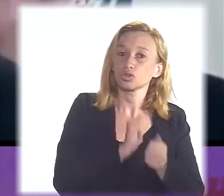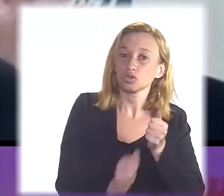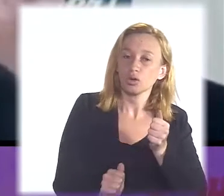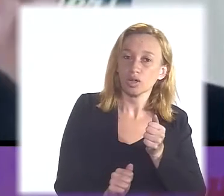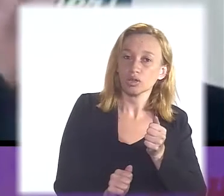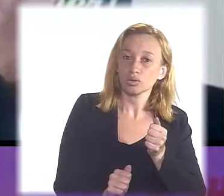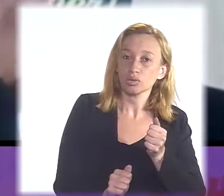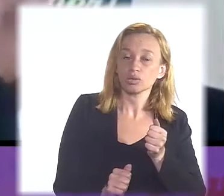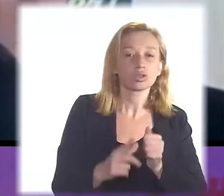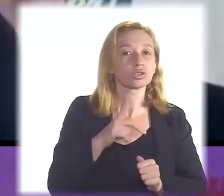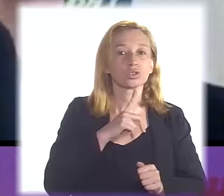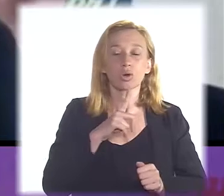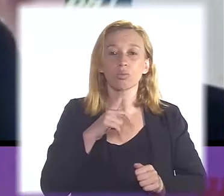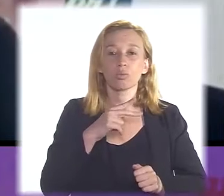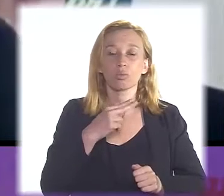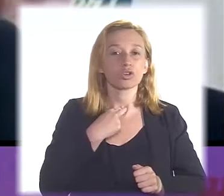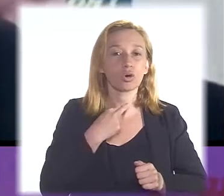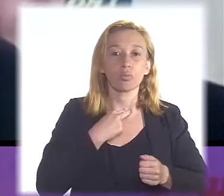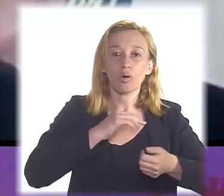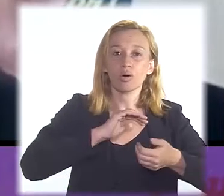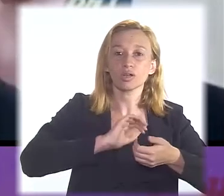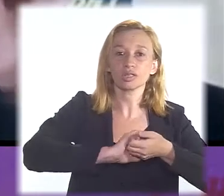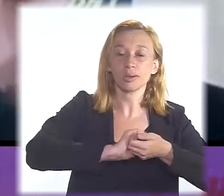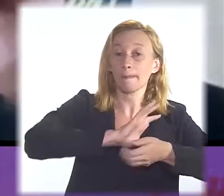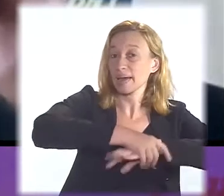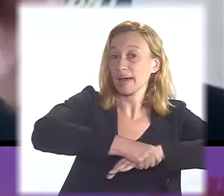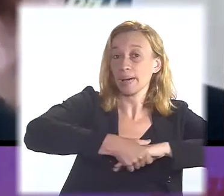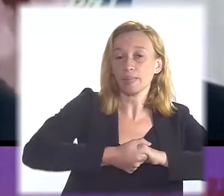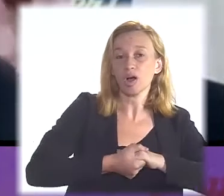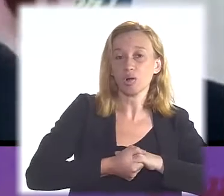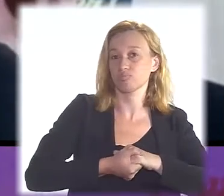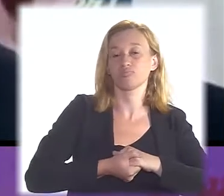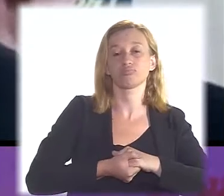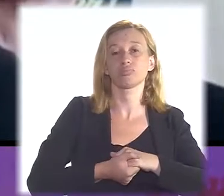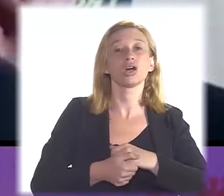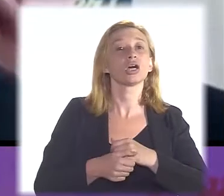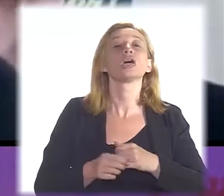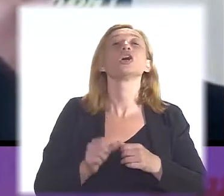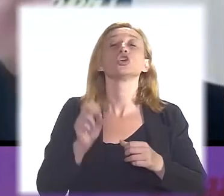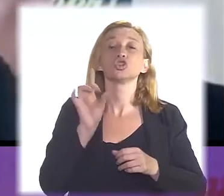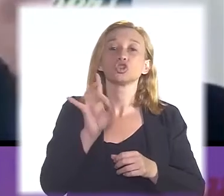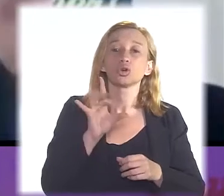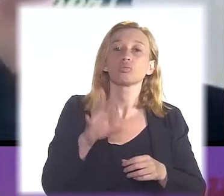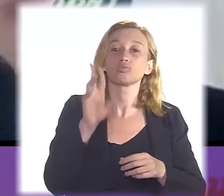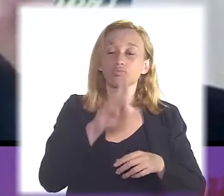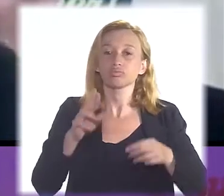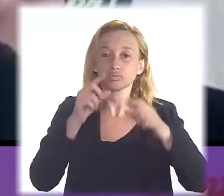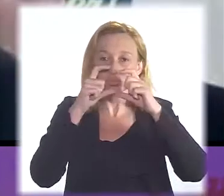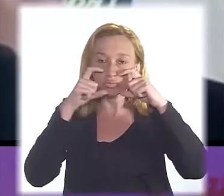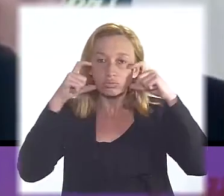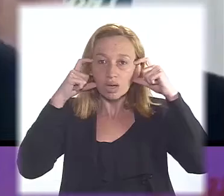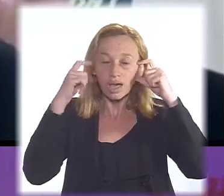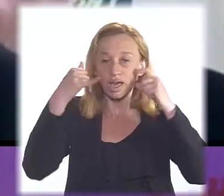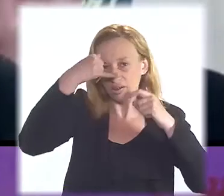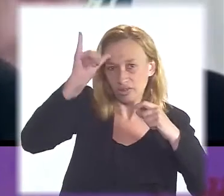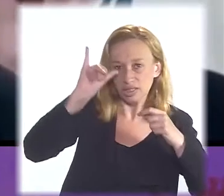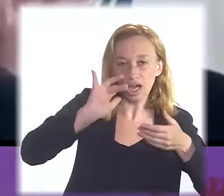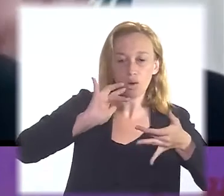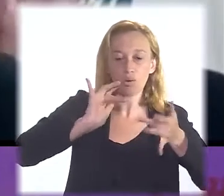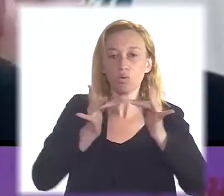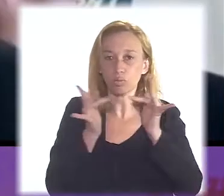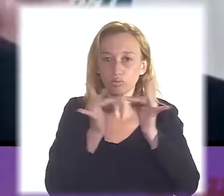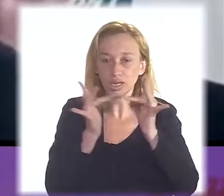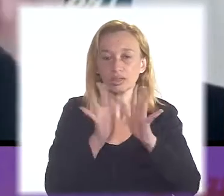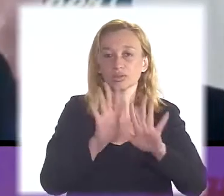não se cumprimentem, que os jogadores utilizem máscara no banco de reservas, que evitem o